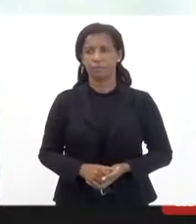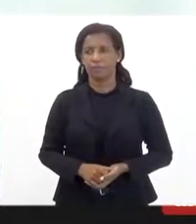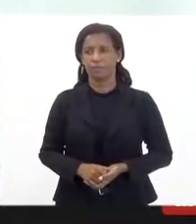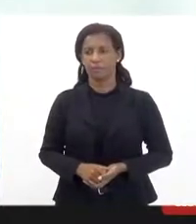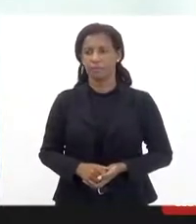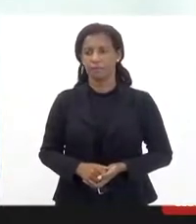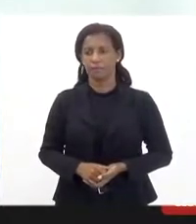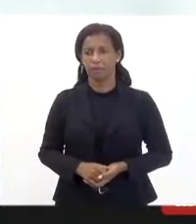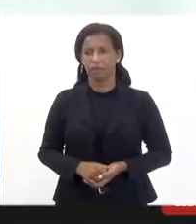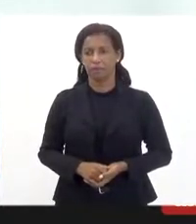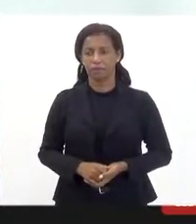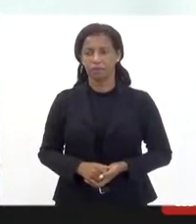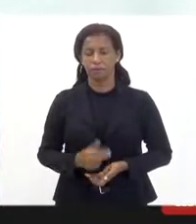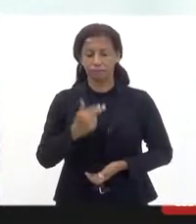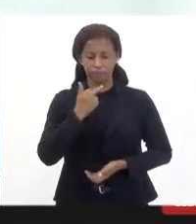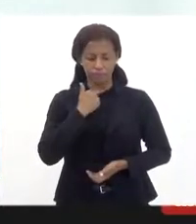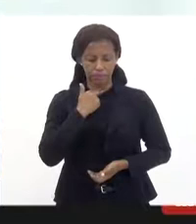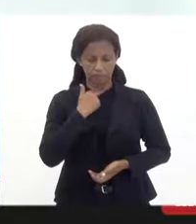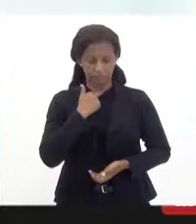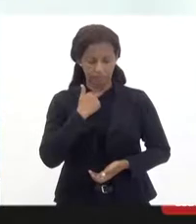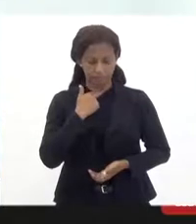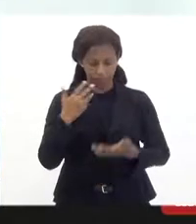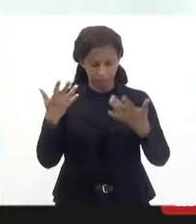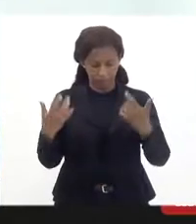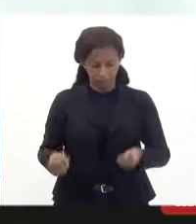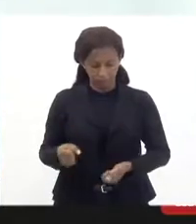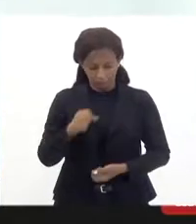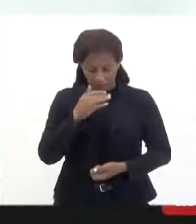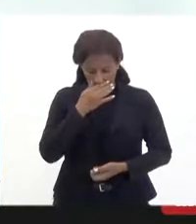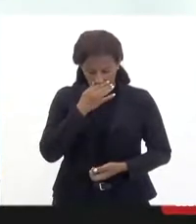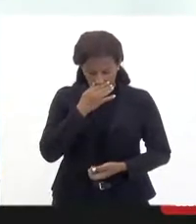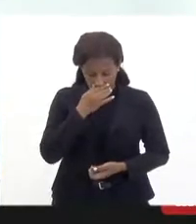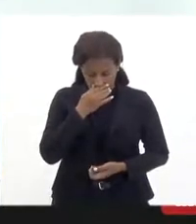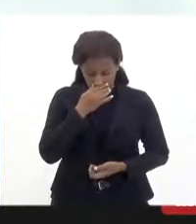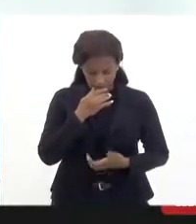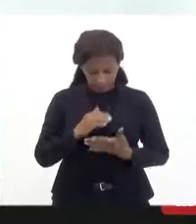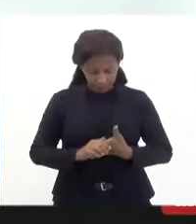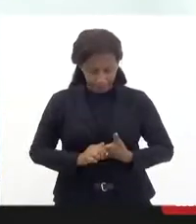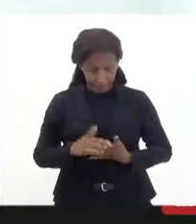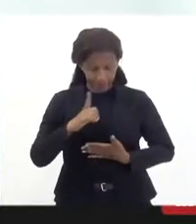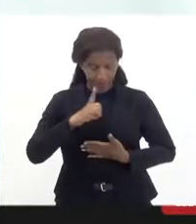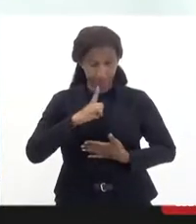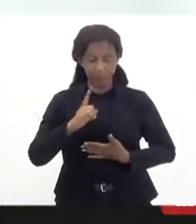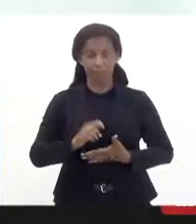É inadmissível que se utilize